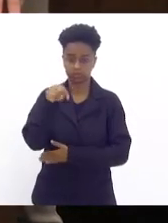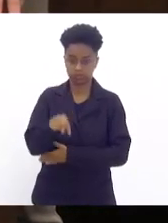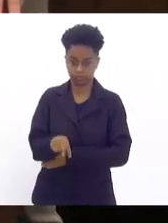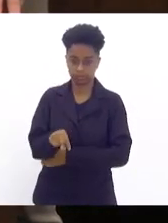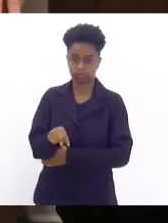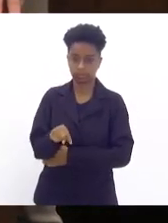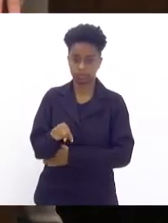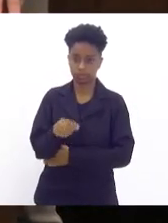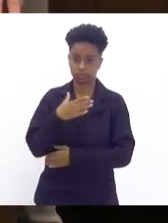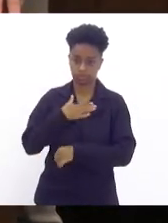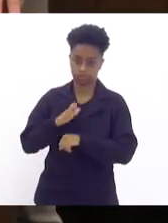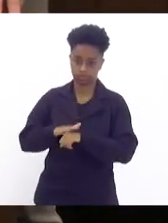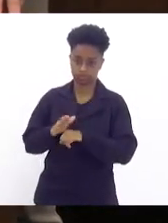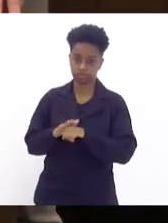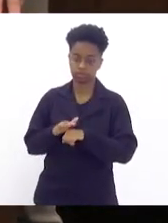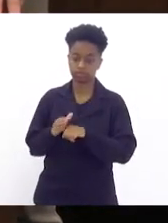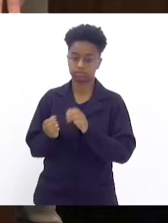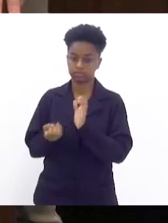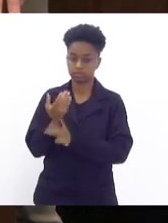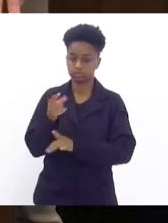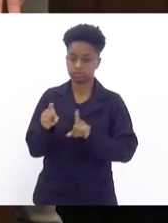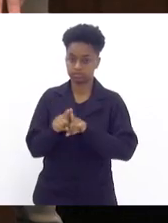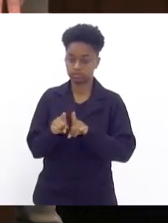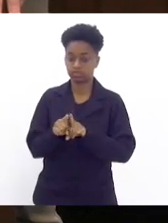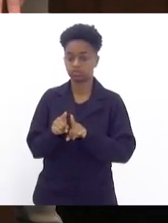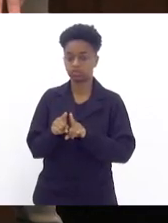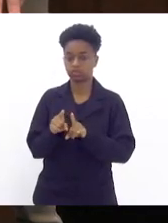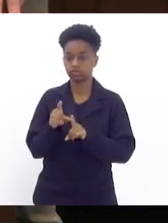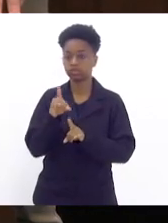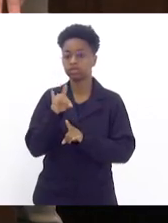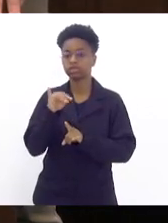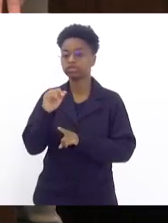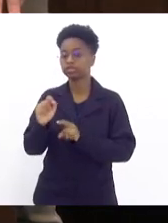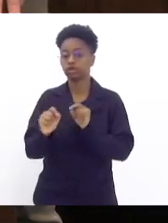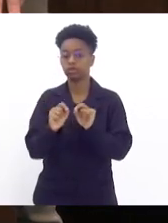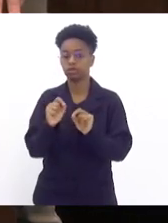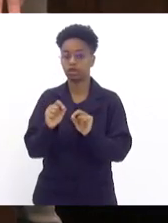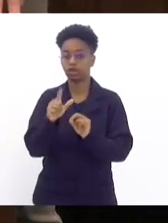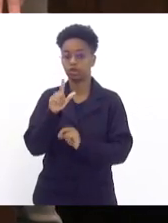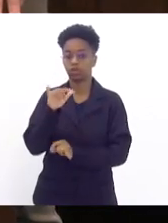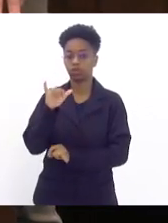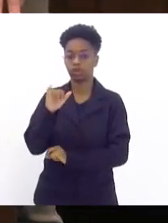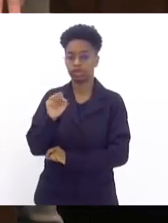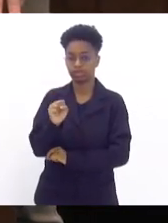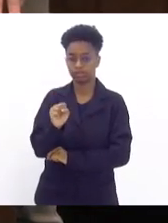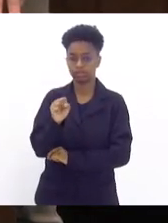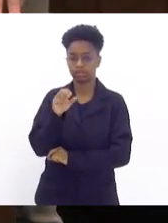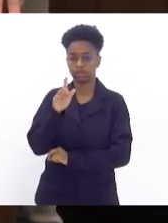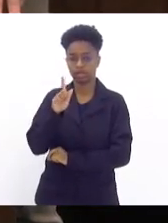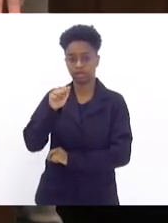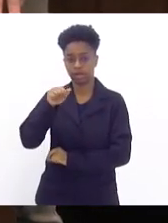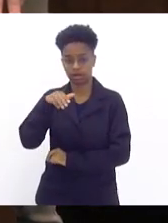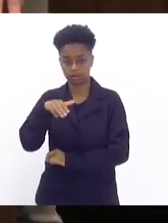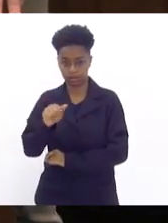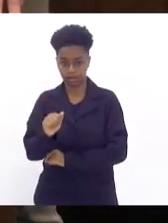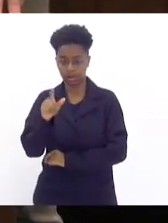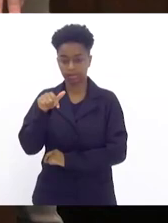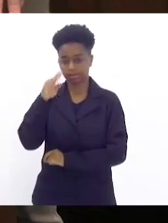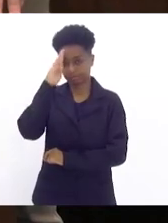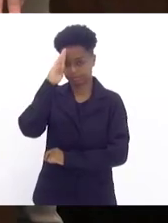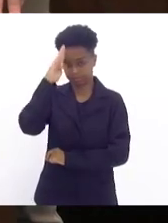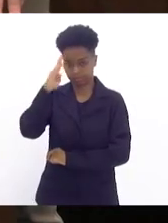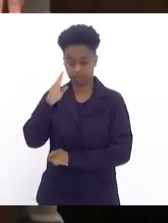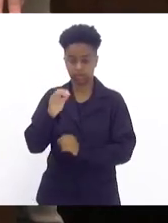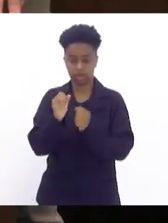de minha autoria também o dia é conhecido como Luiz Gama o patrono da Abolição no Brasil